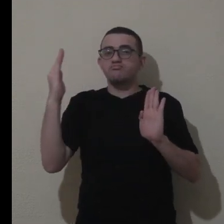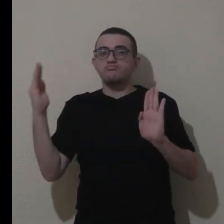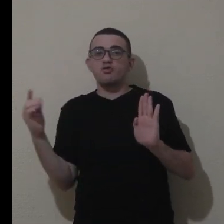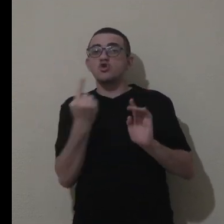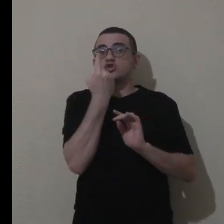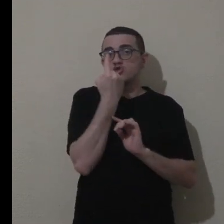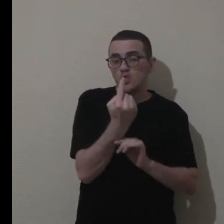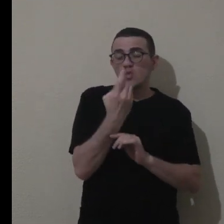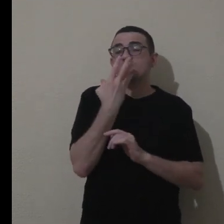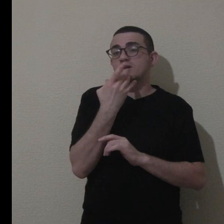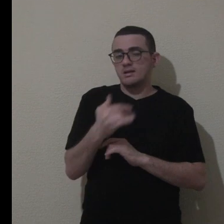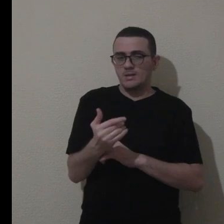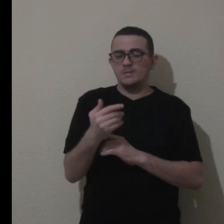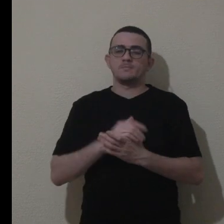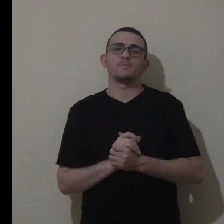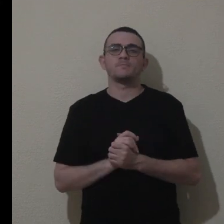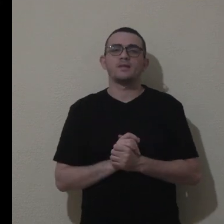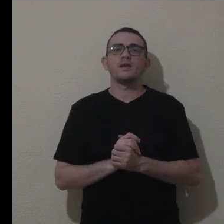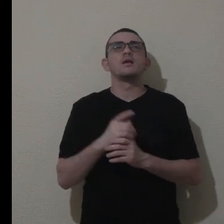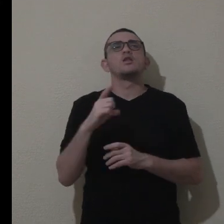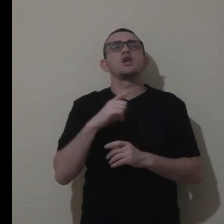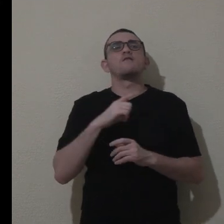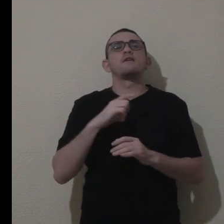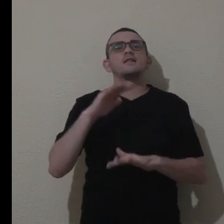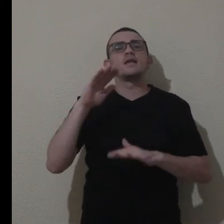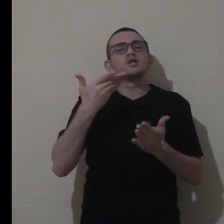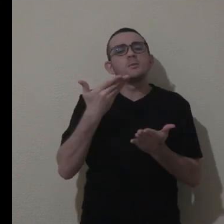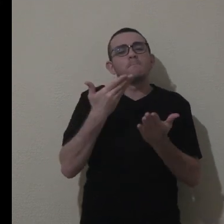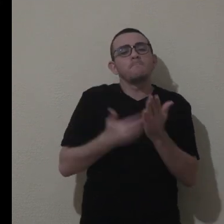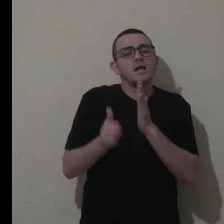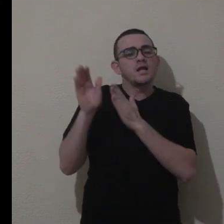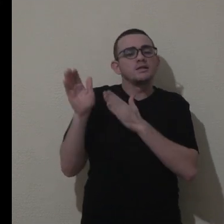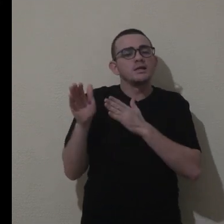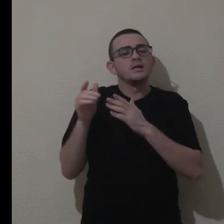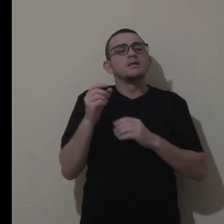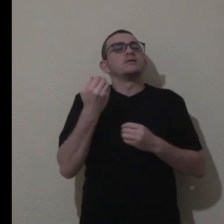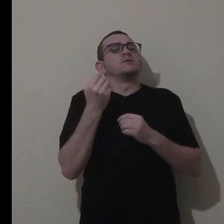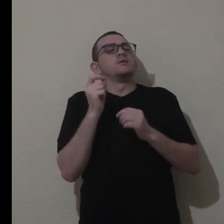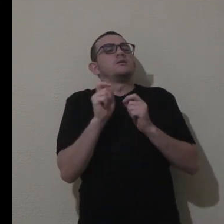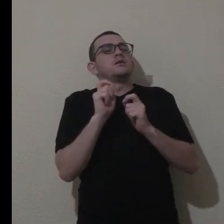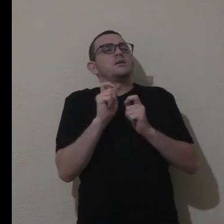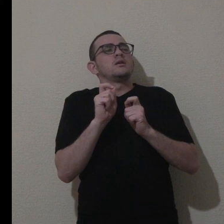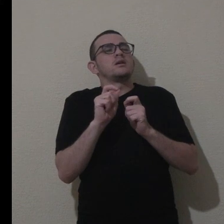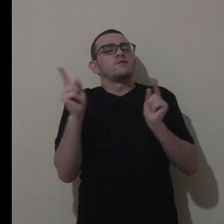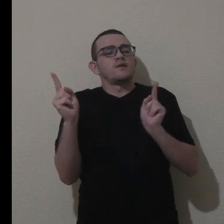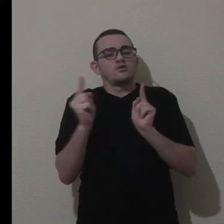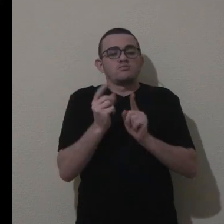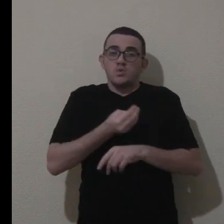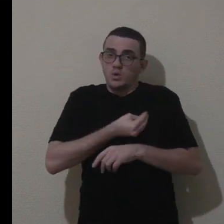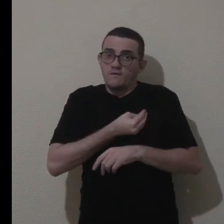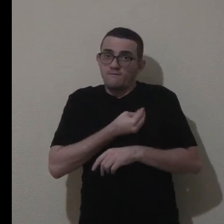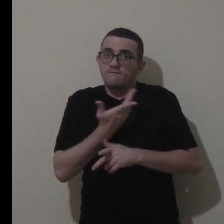de uma criança maltratada. Então, ela vai girar em termos de perda de produtividade. Então, claro, você vai